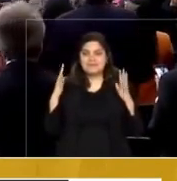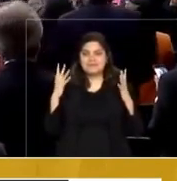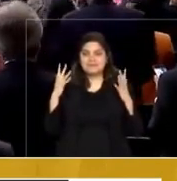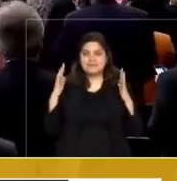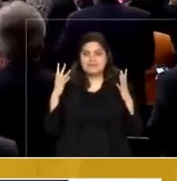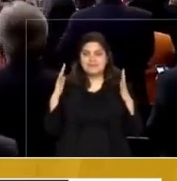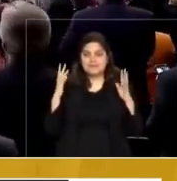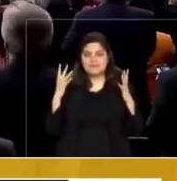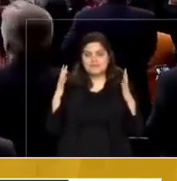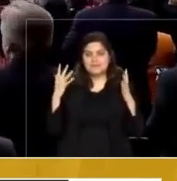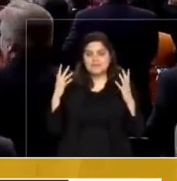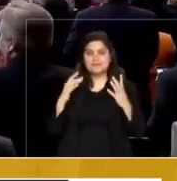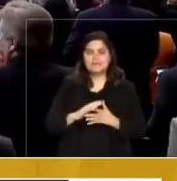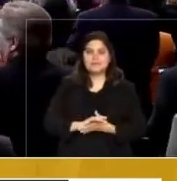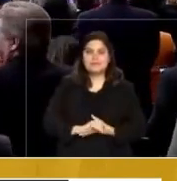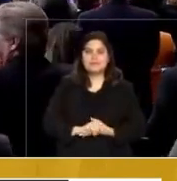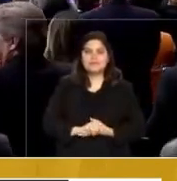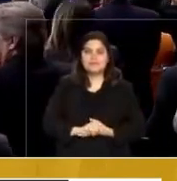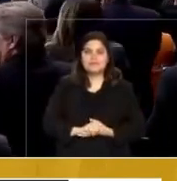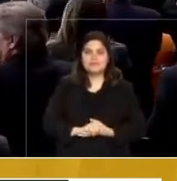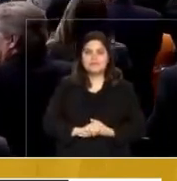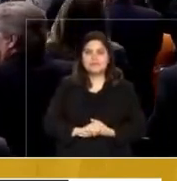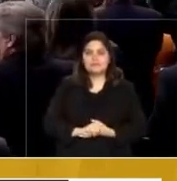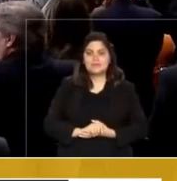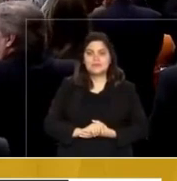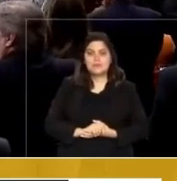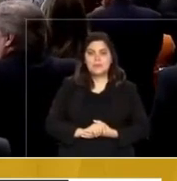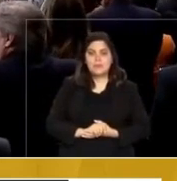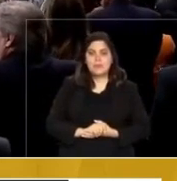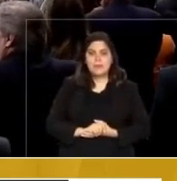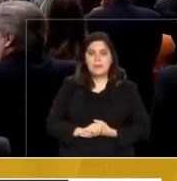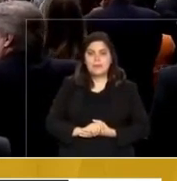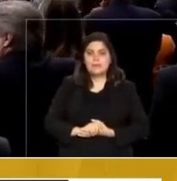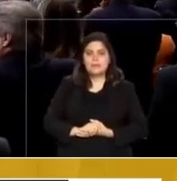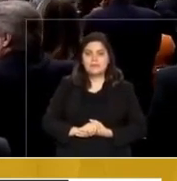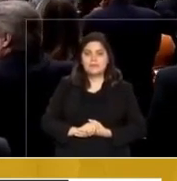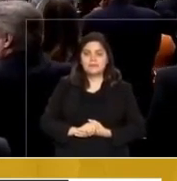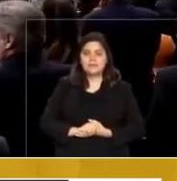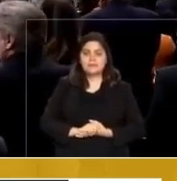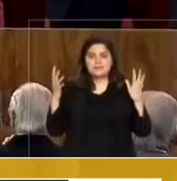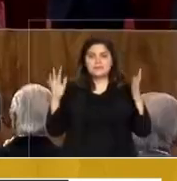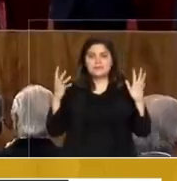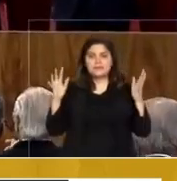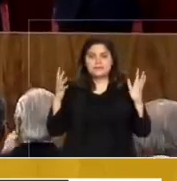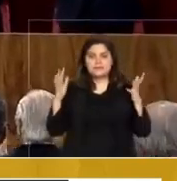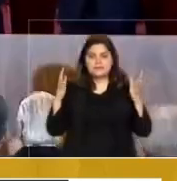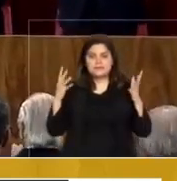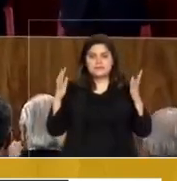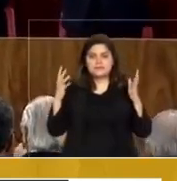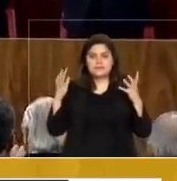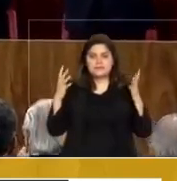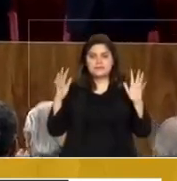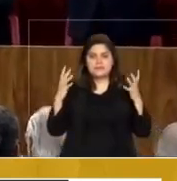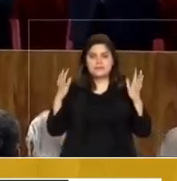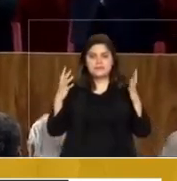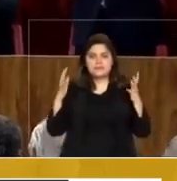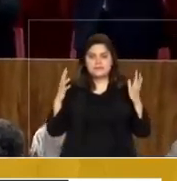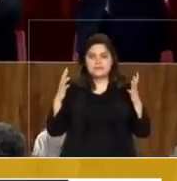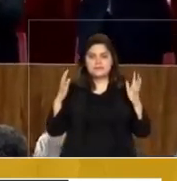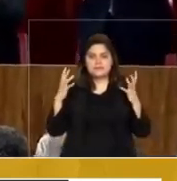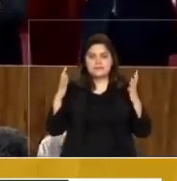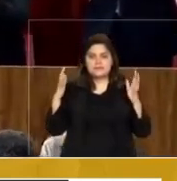Porque falta alguém para dizer com todas as letras que ordem ilegal não se cumpre e ponto